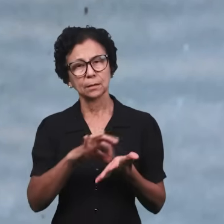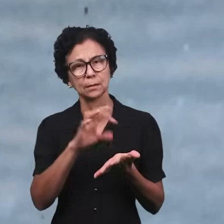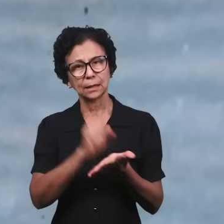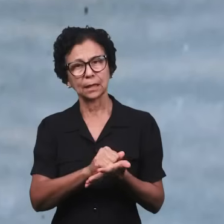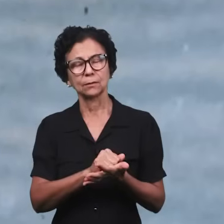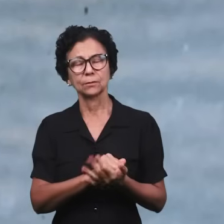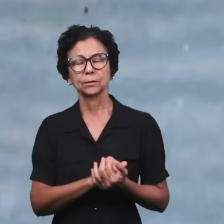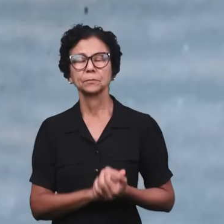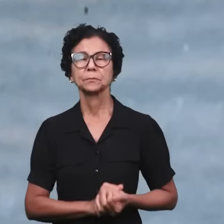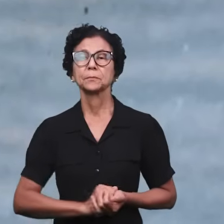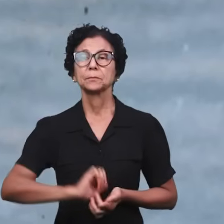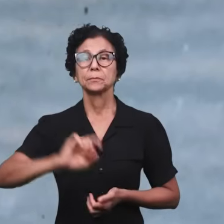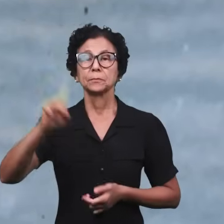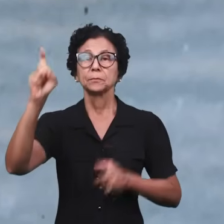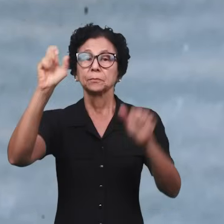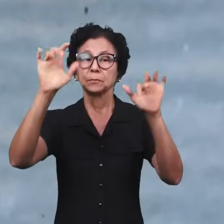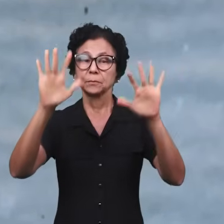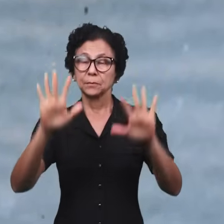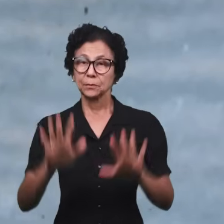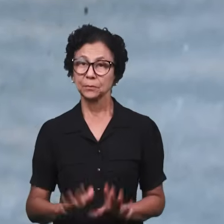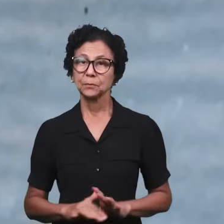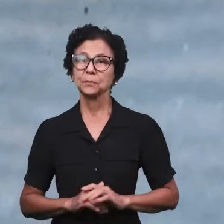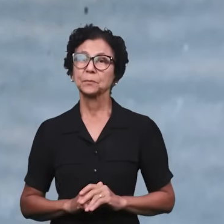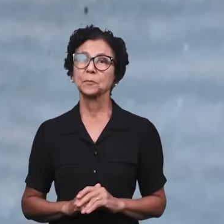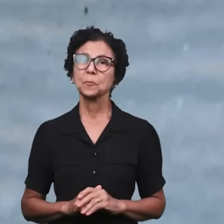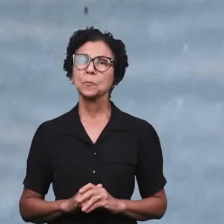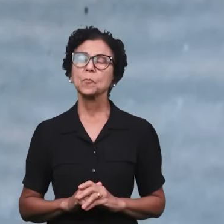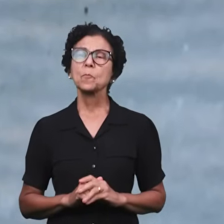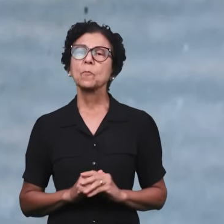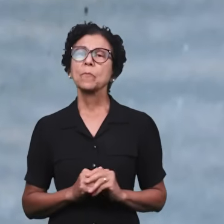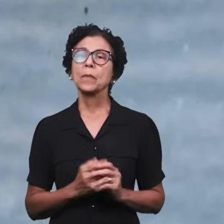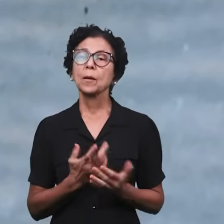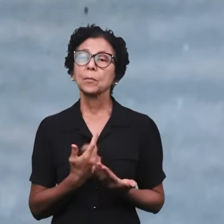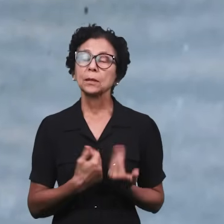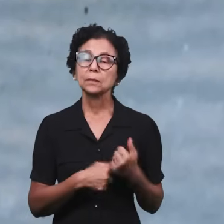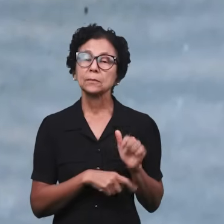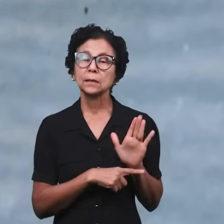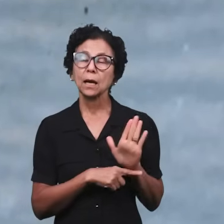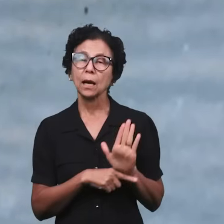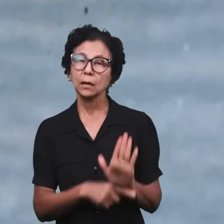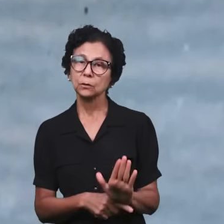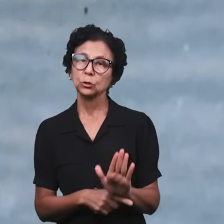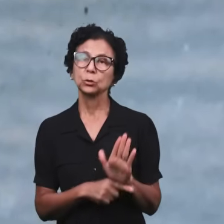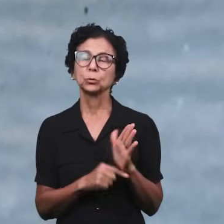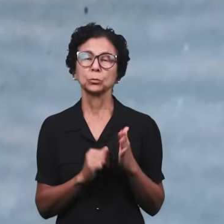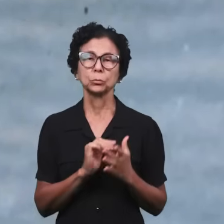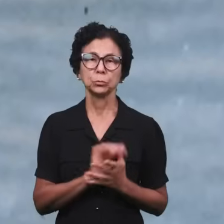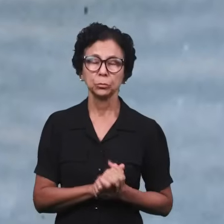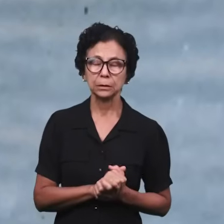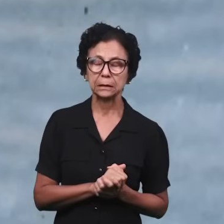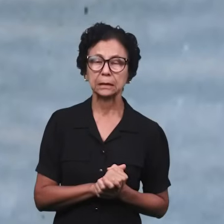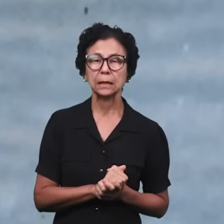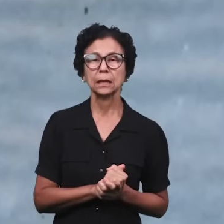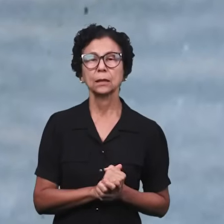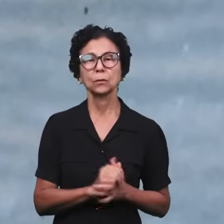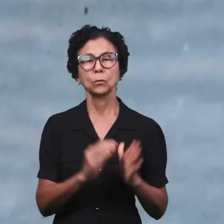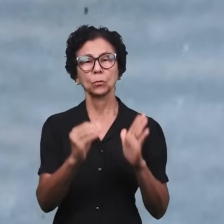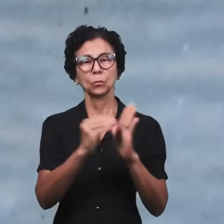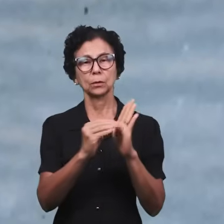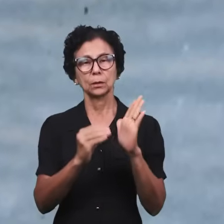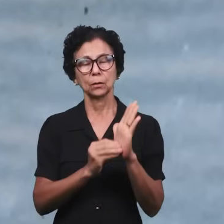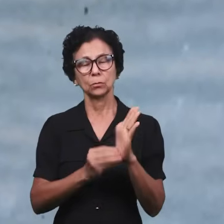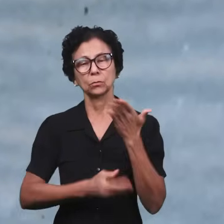vai te abençoar, porque nessa atitude você ajuda a compartilhar, a amplificar o